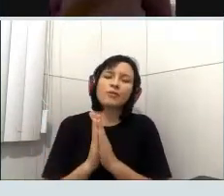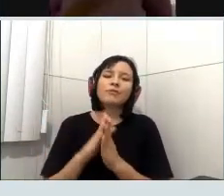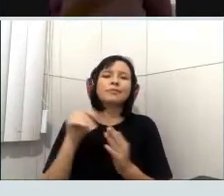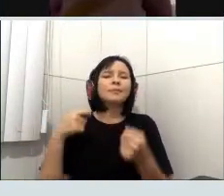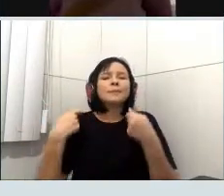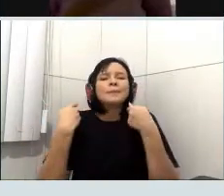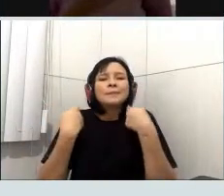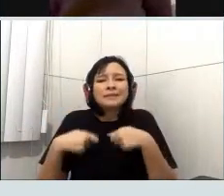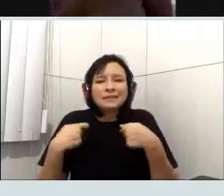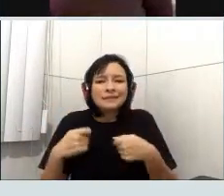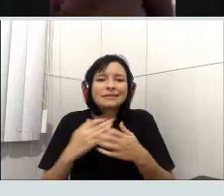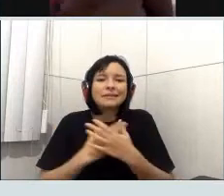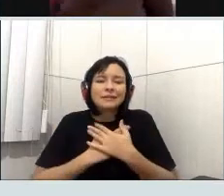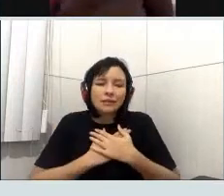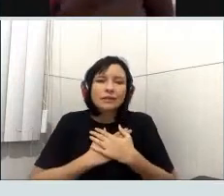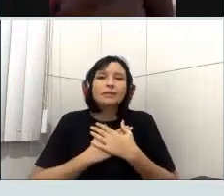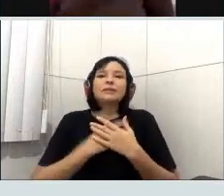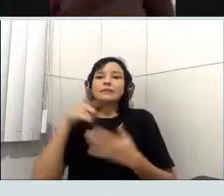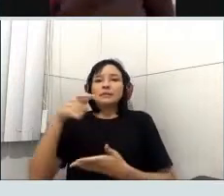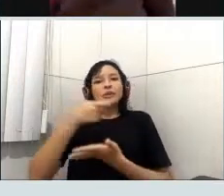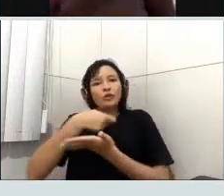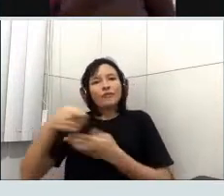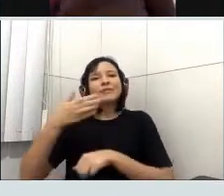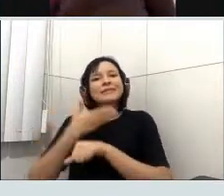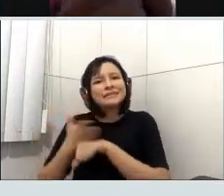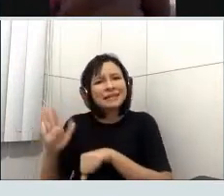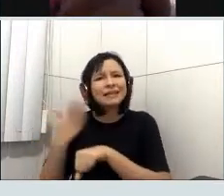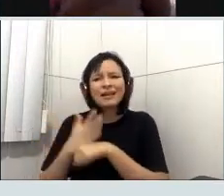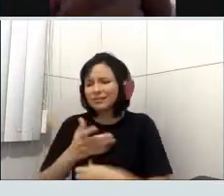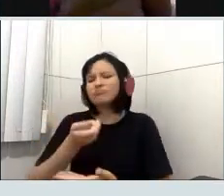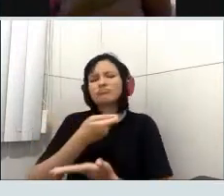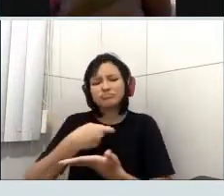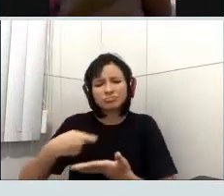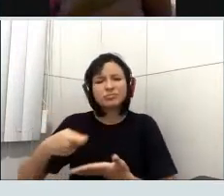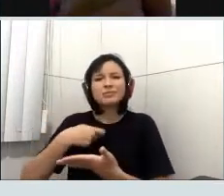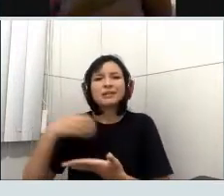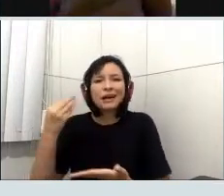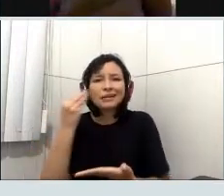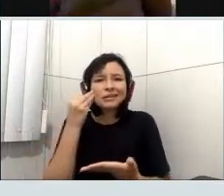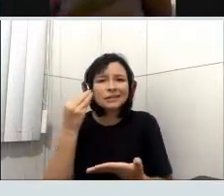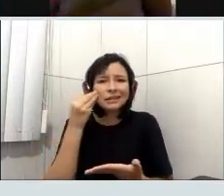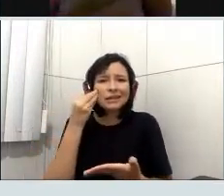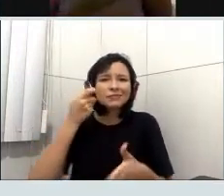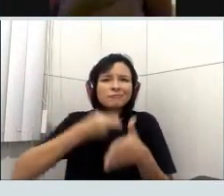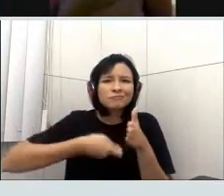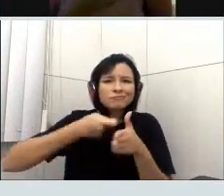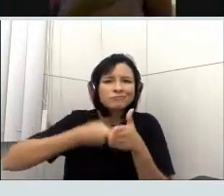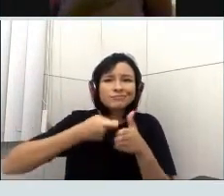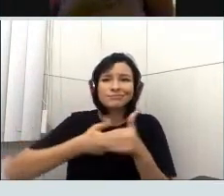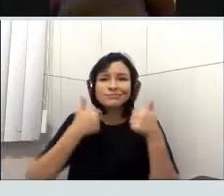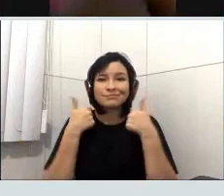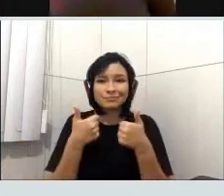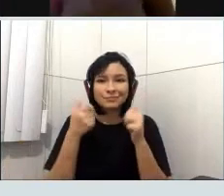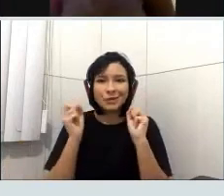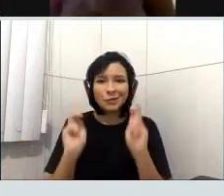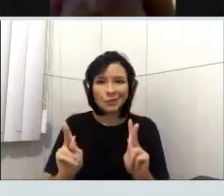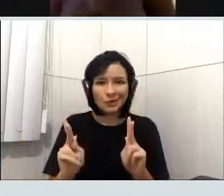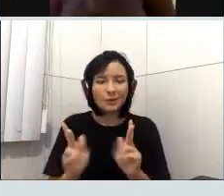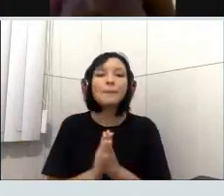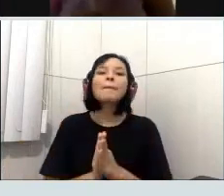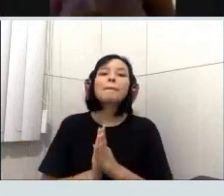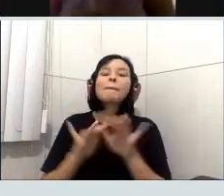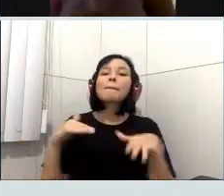vocês escrevam. Sem vocês escreverem, a gente realmente vai ficar estacionado, certo? Então, um